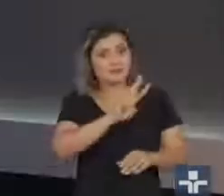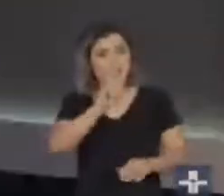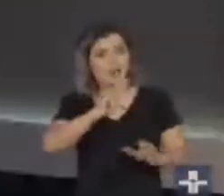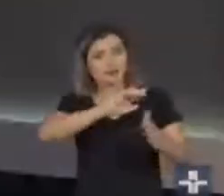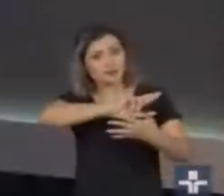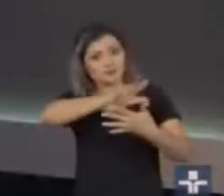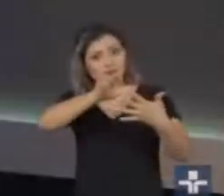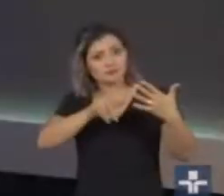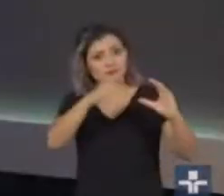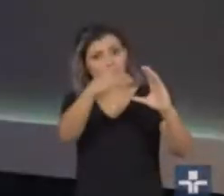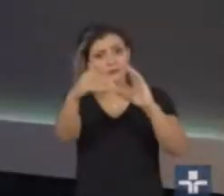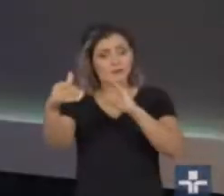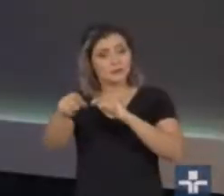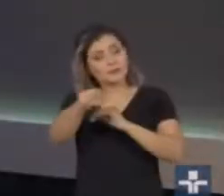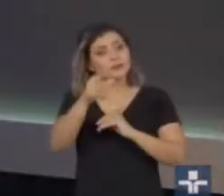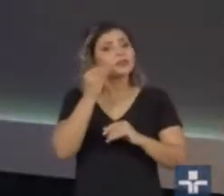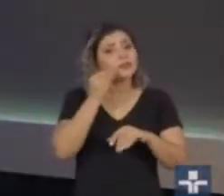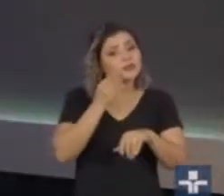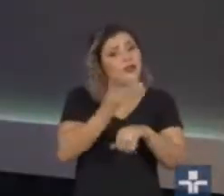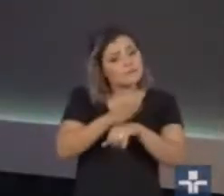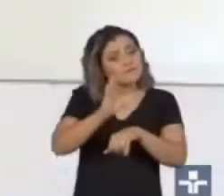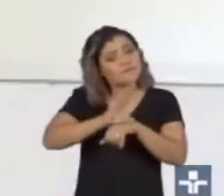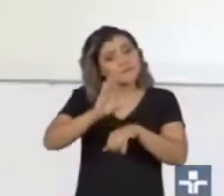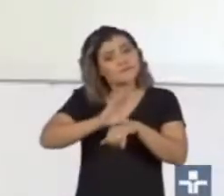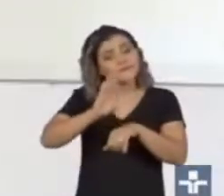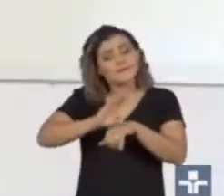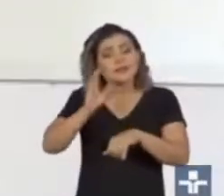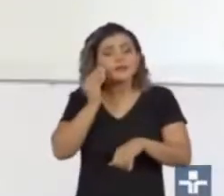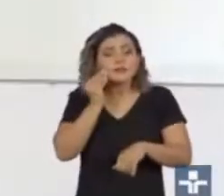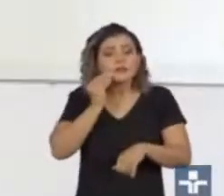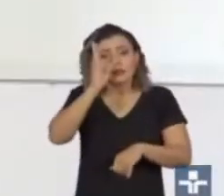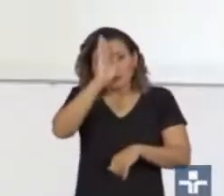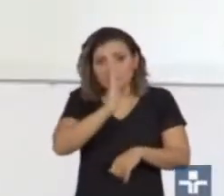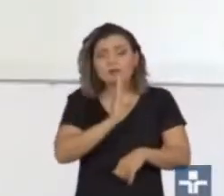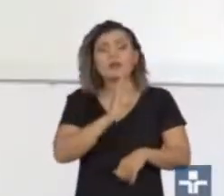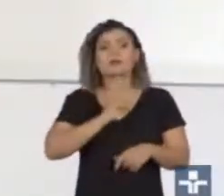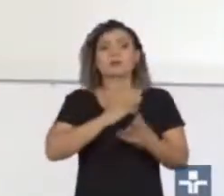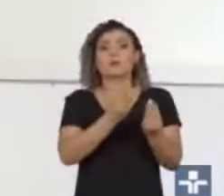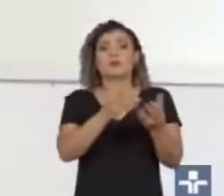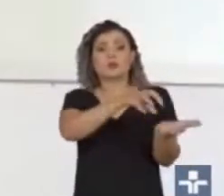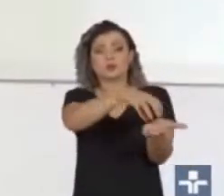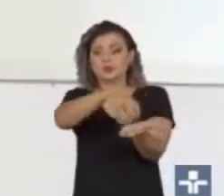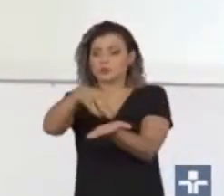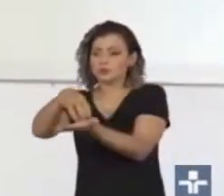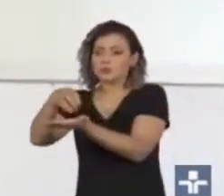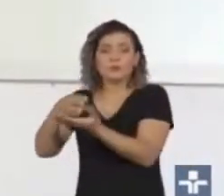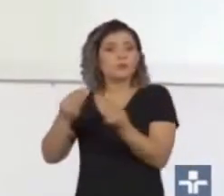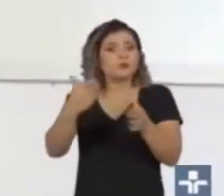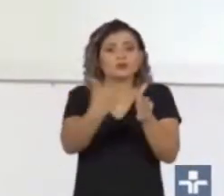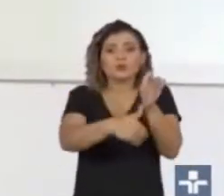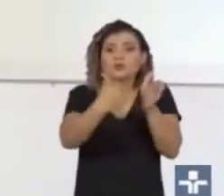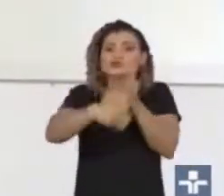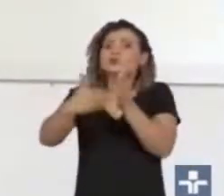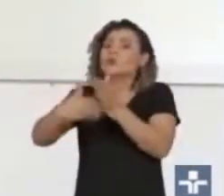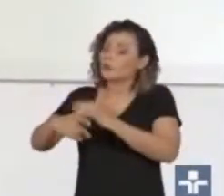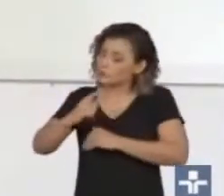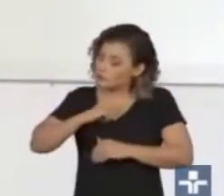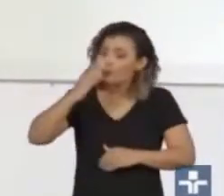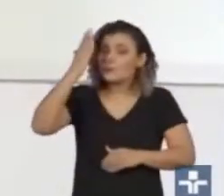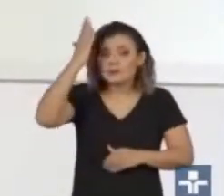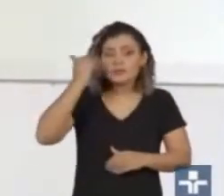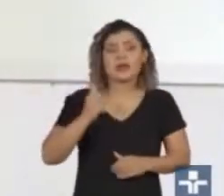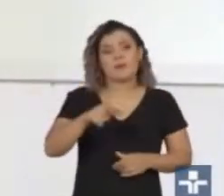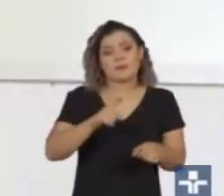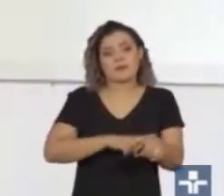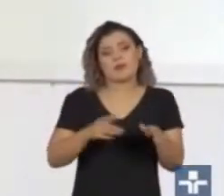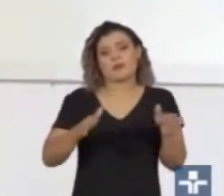né? Então, buscar esses cursos gratuitos. Tem muitas instituições hoje que estão concedendo descontos maiores do que concediam